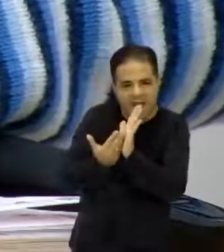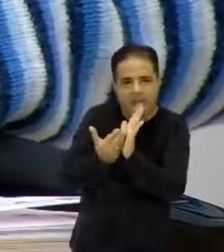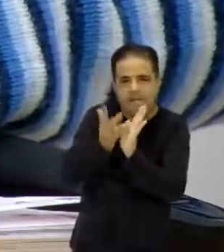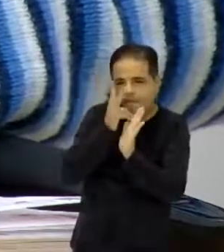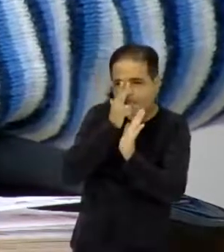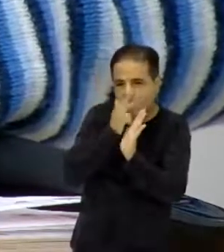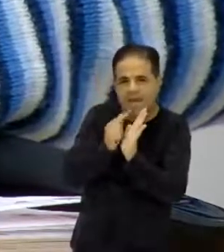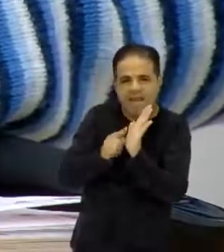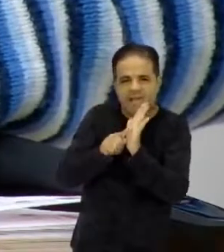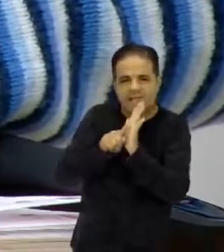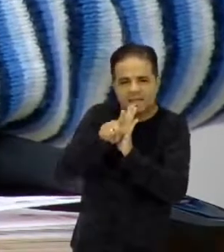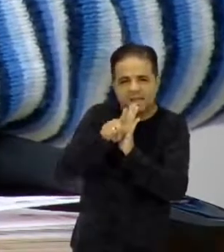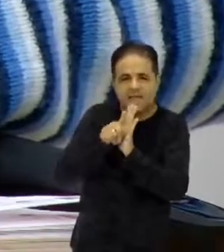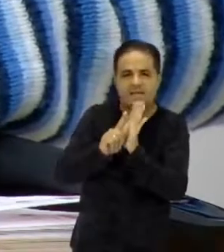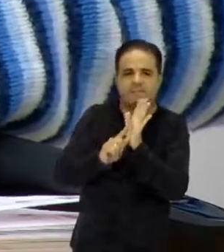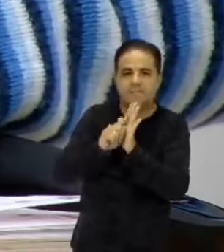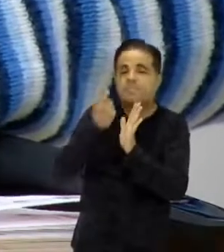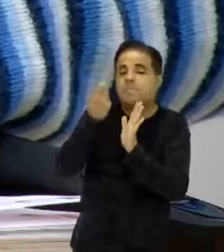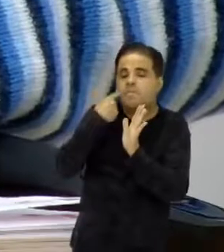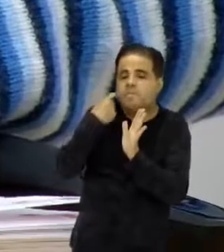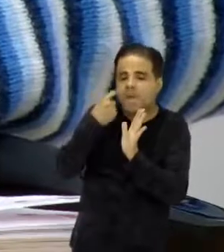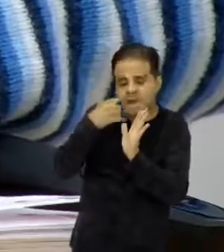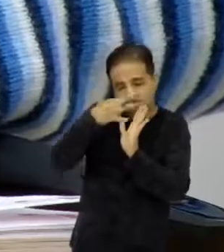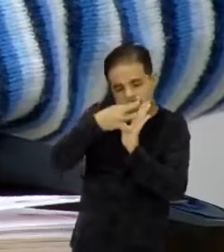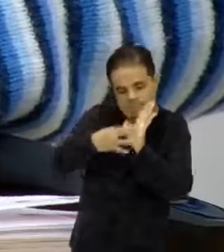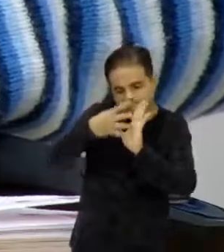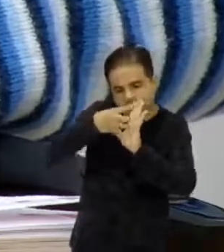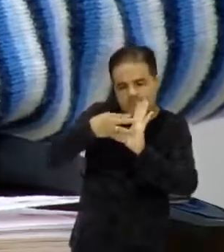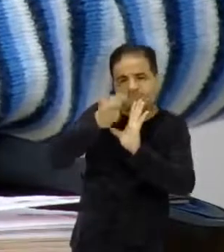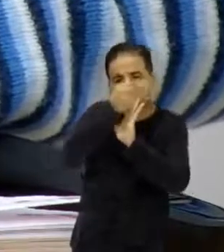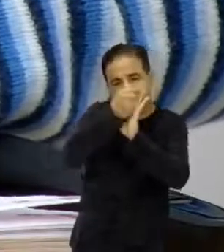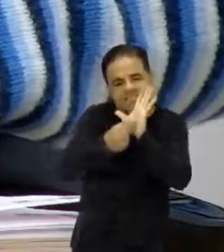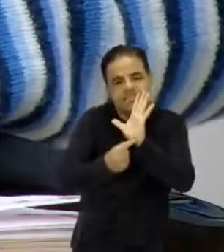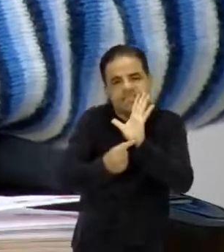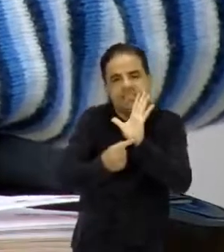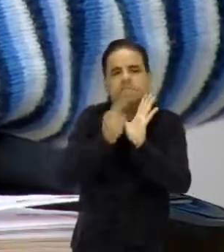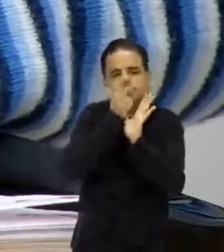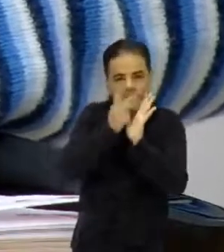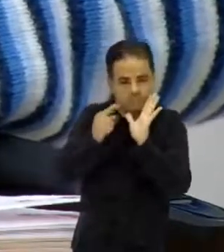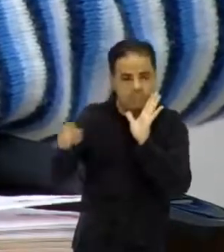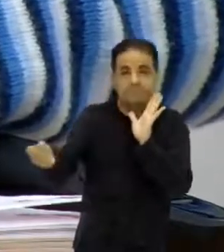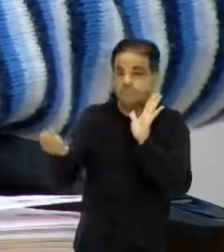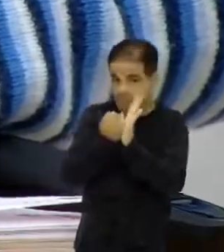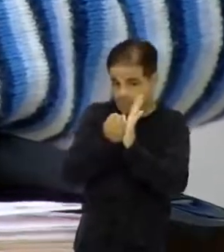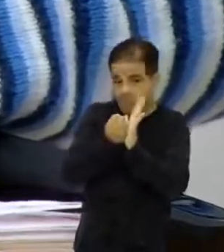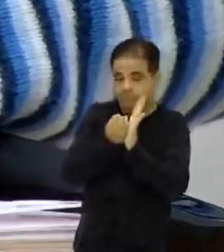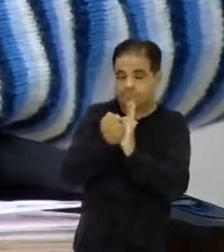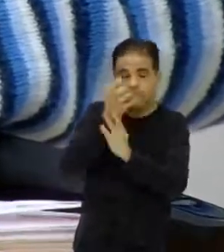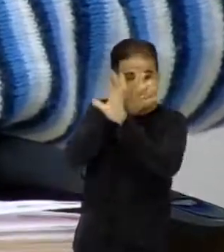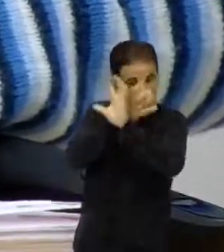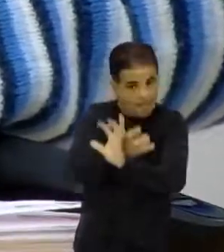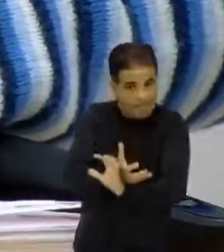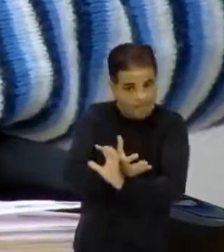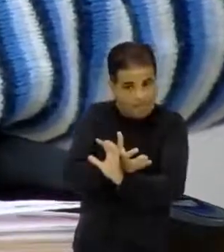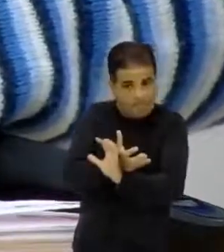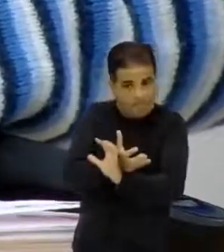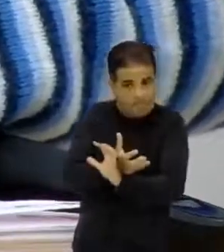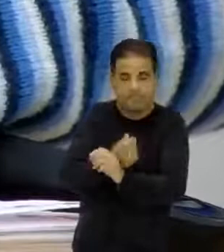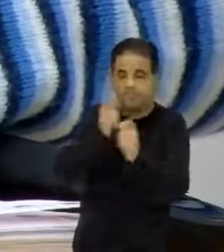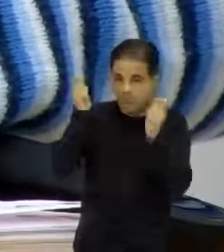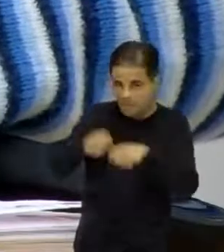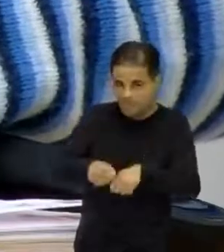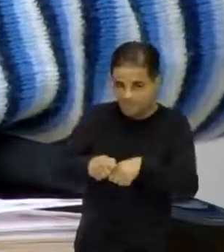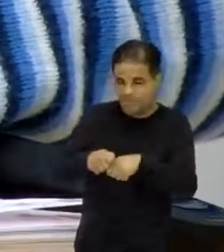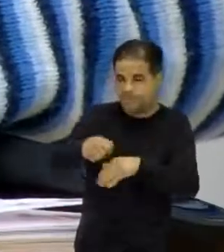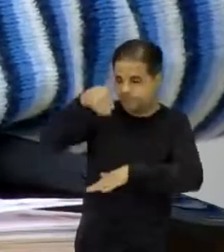espinha, né, uma espinha aí de peixe. Uma espinha mesmo. Né? Então aí a gente tem a marca, então isso daqui é um fóssil, e o fóssil ele pode estar tanto